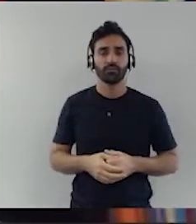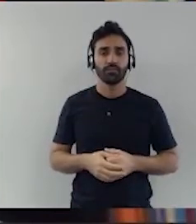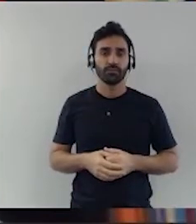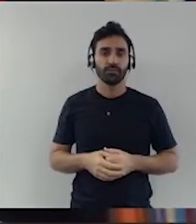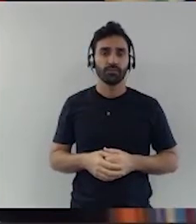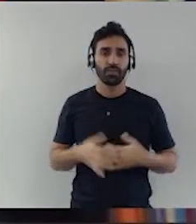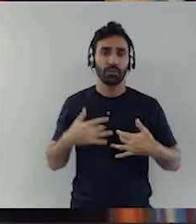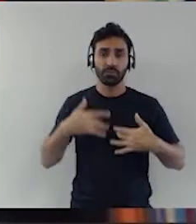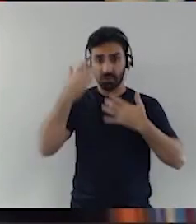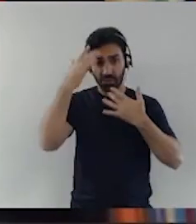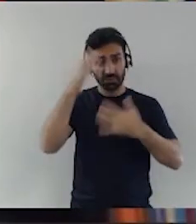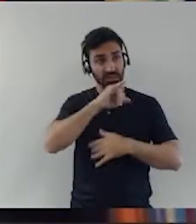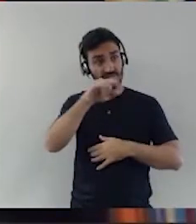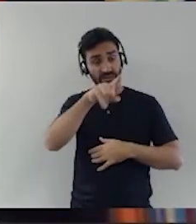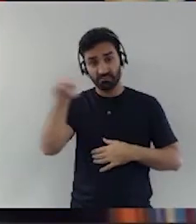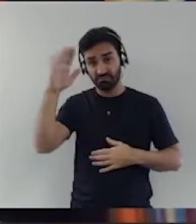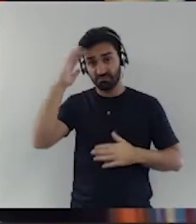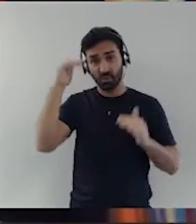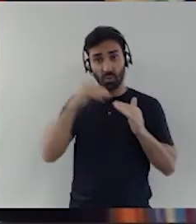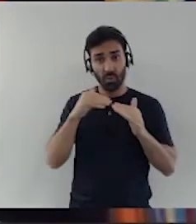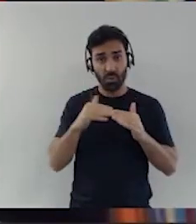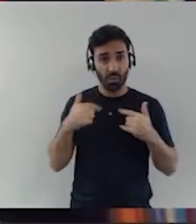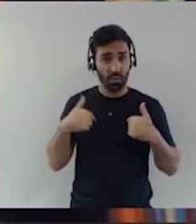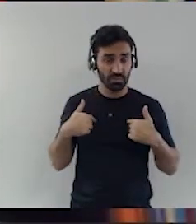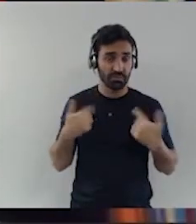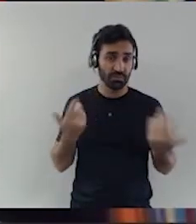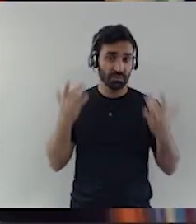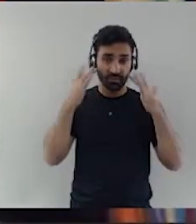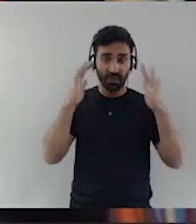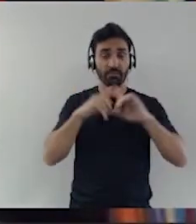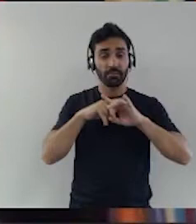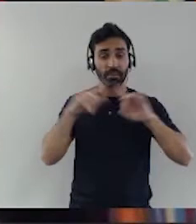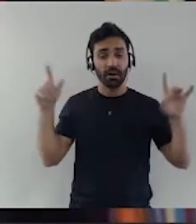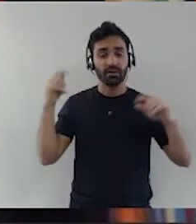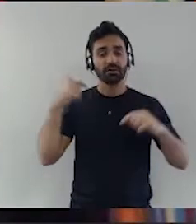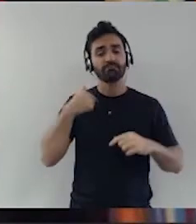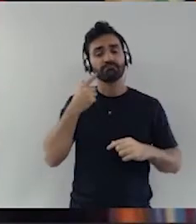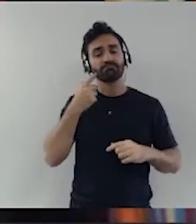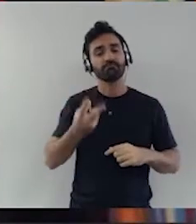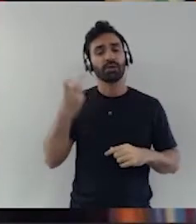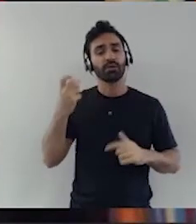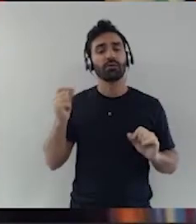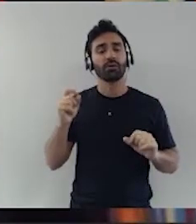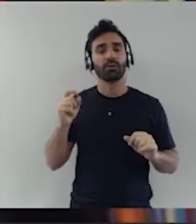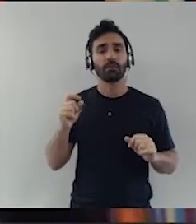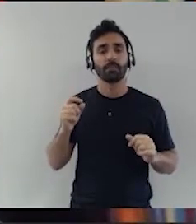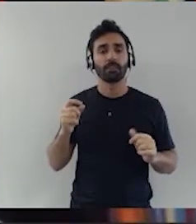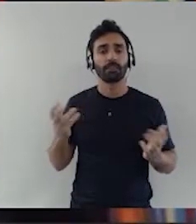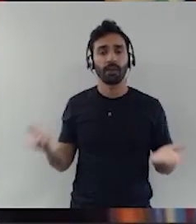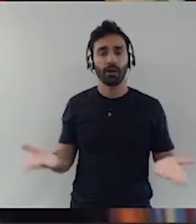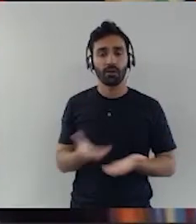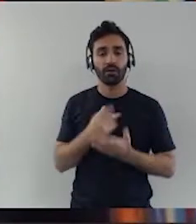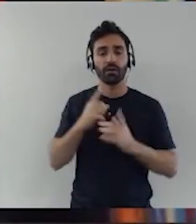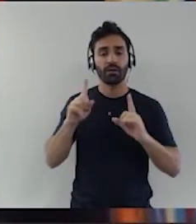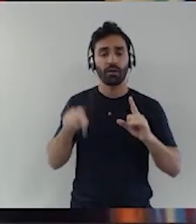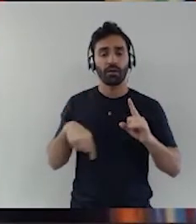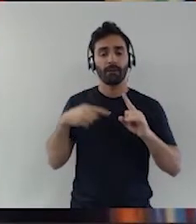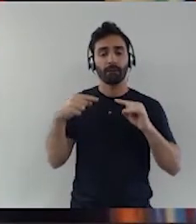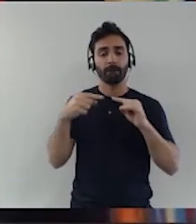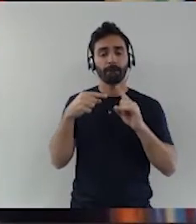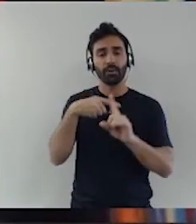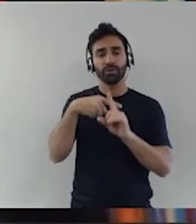não sei se os colegas compartilham com essa afirmação, mas eu vejo pelo menos uma questão, um efeito positivo